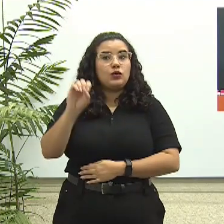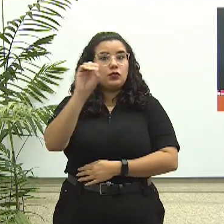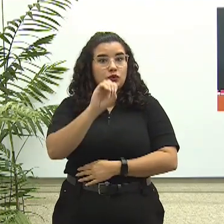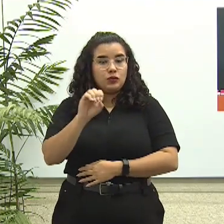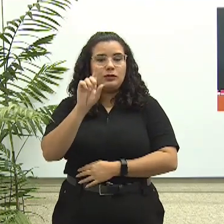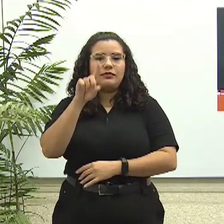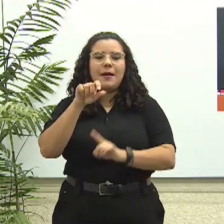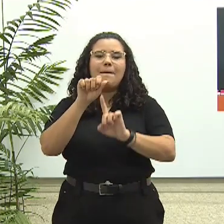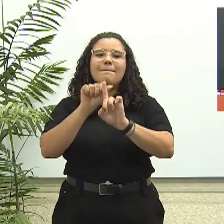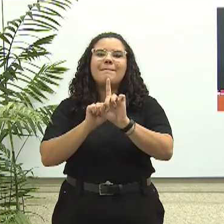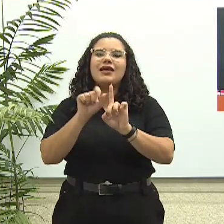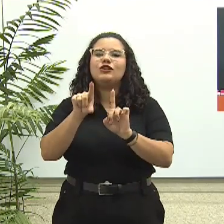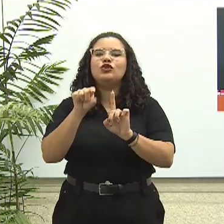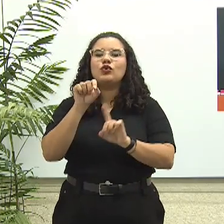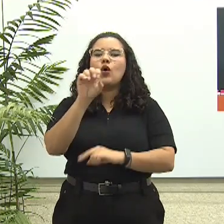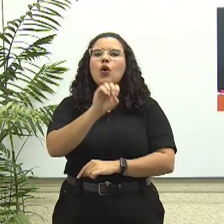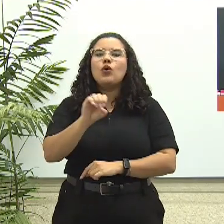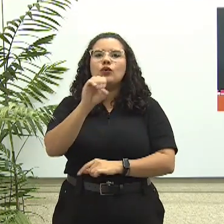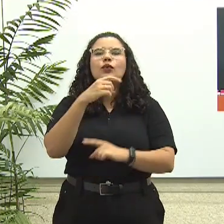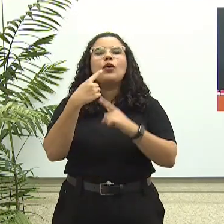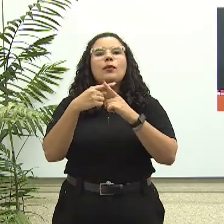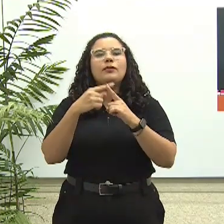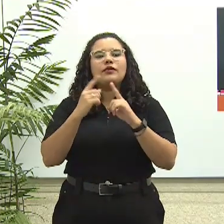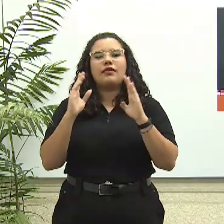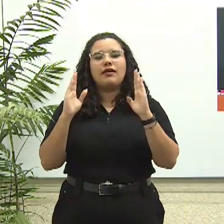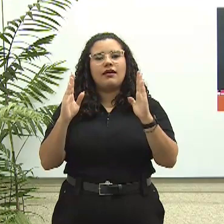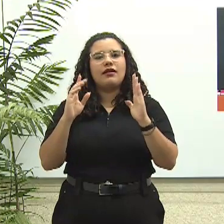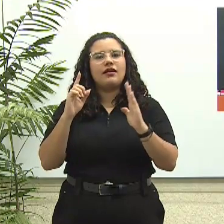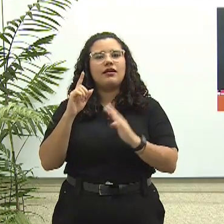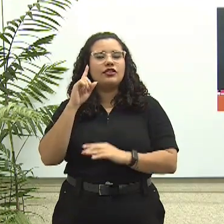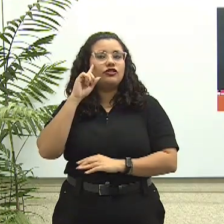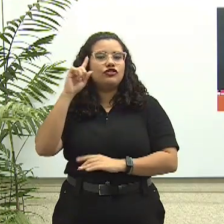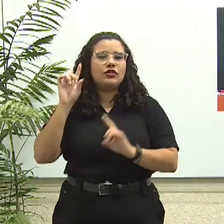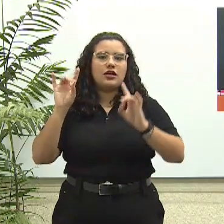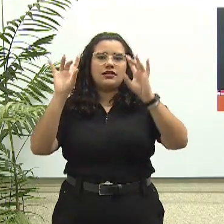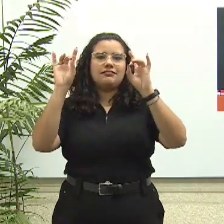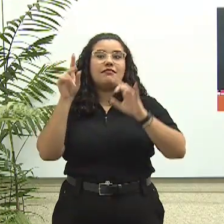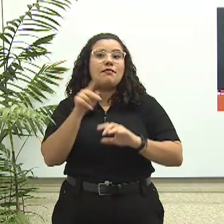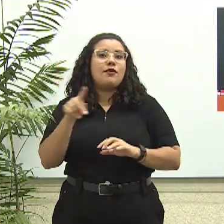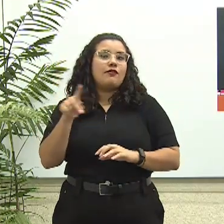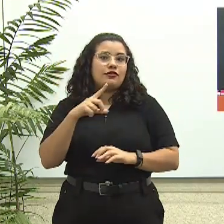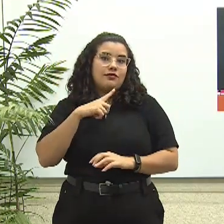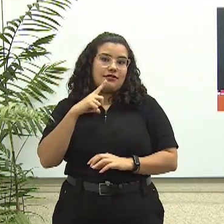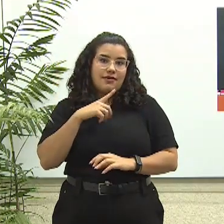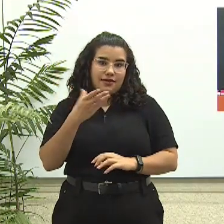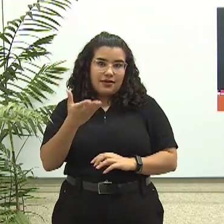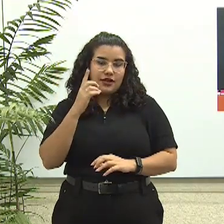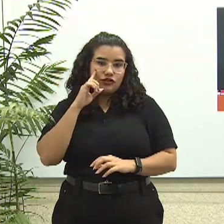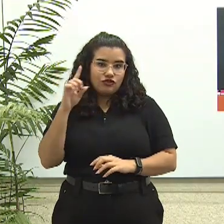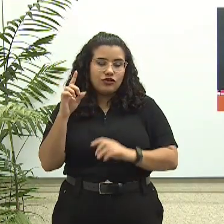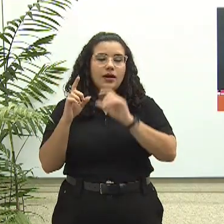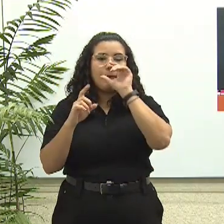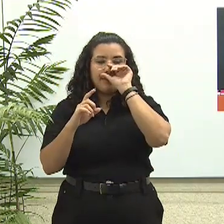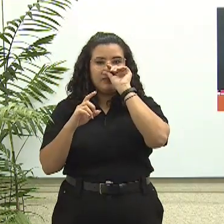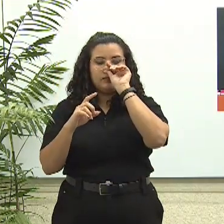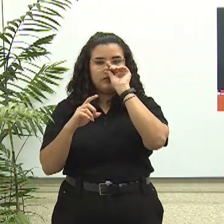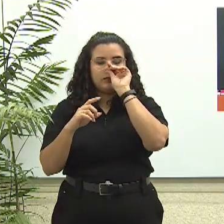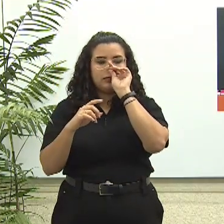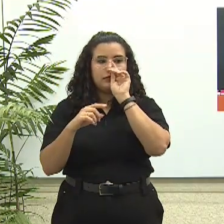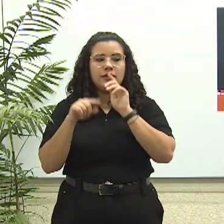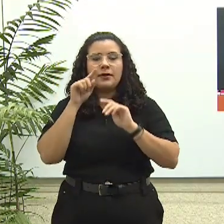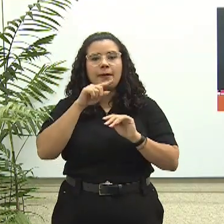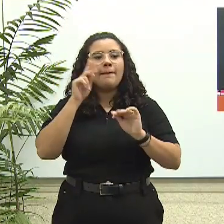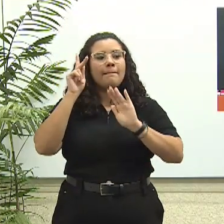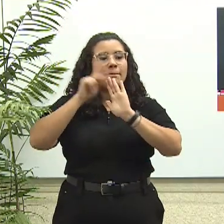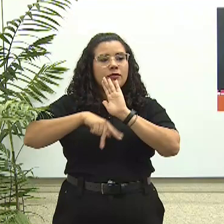escolhido o mês porque justamente se comemora no dia 15 de outubro o dia do professor e esse projeto